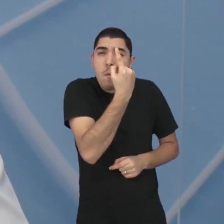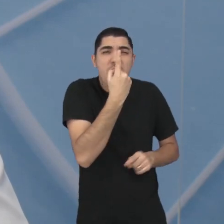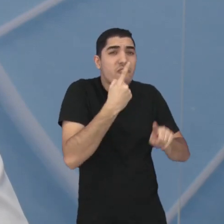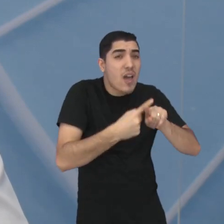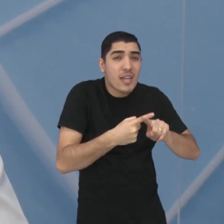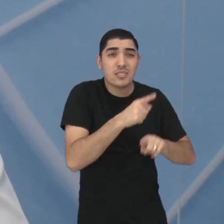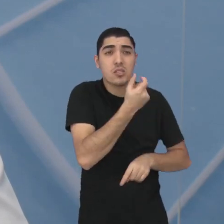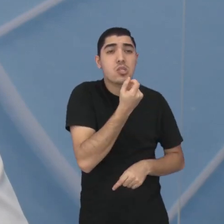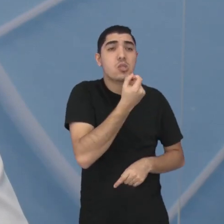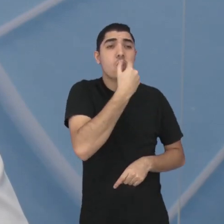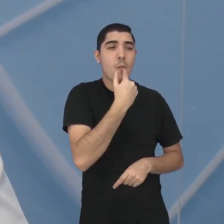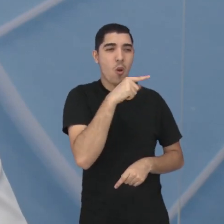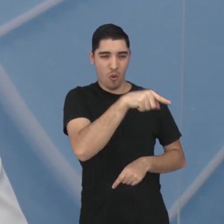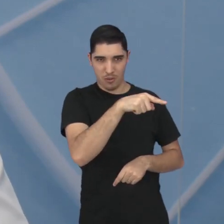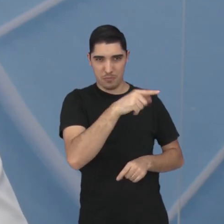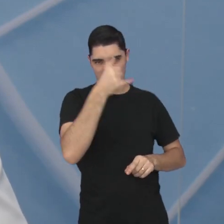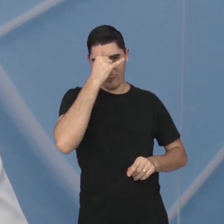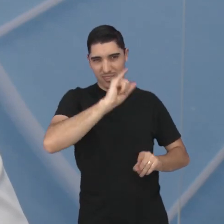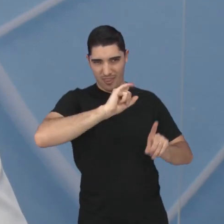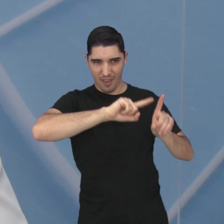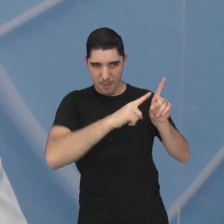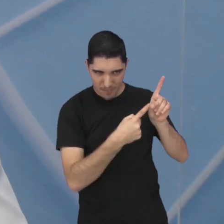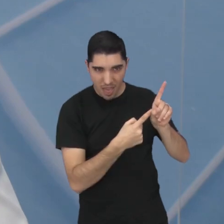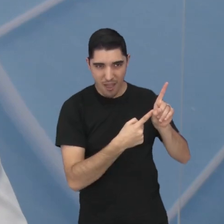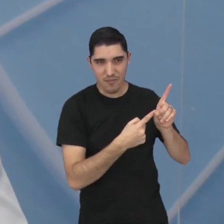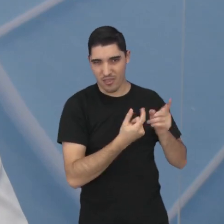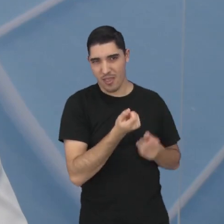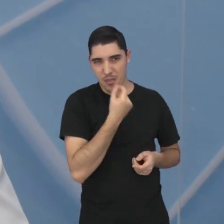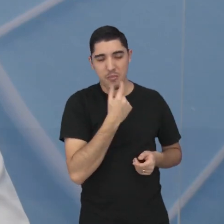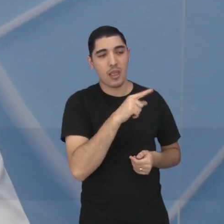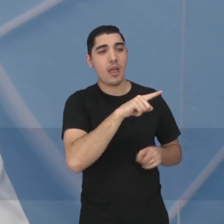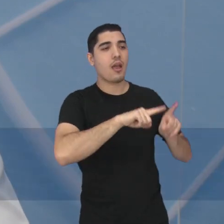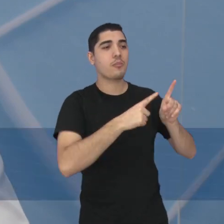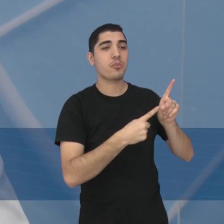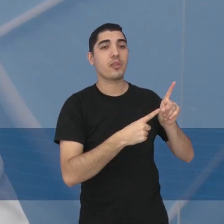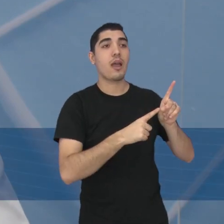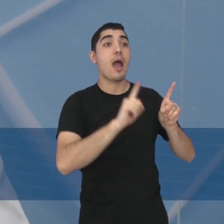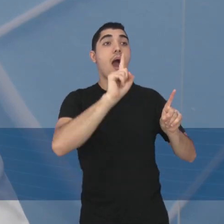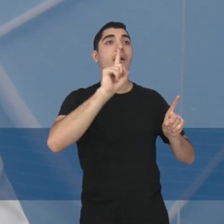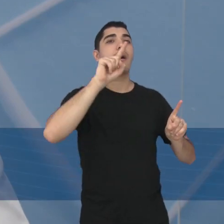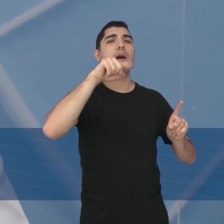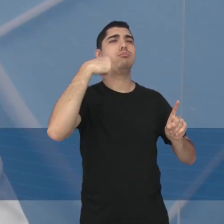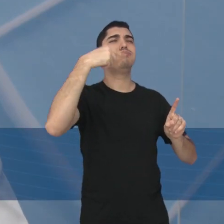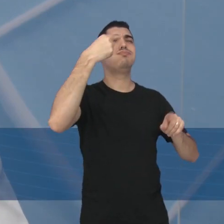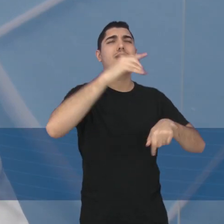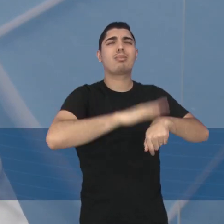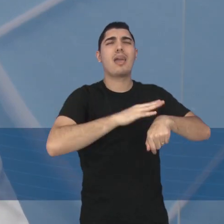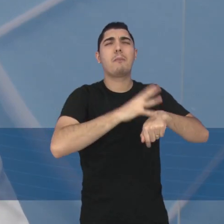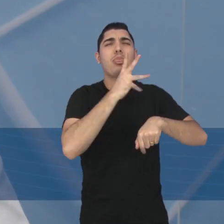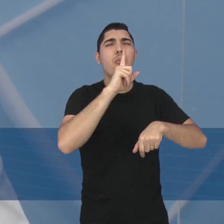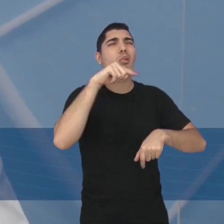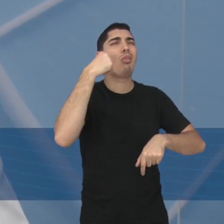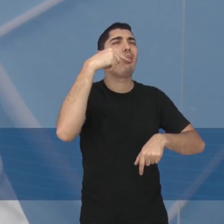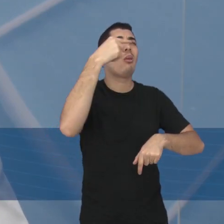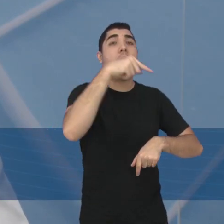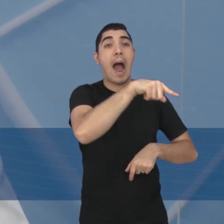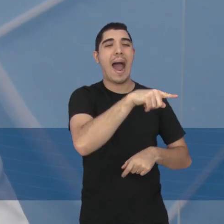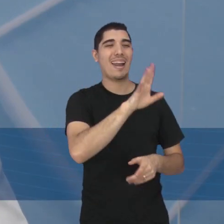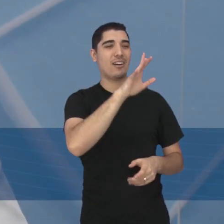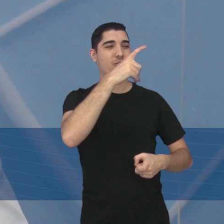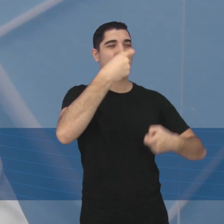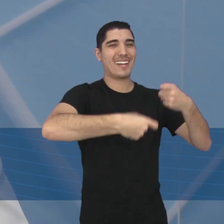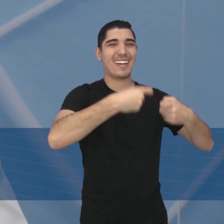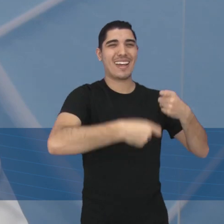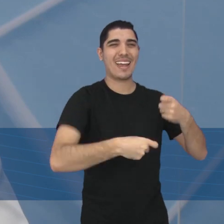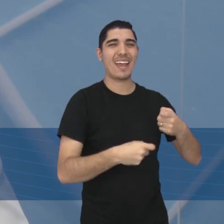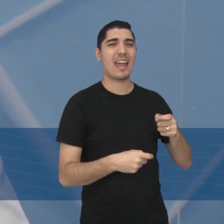tomou um comprimido apenas do anticoncepcional de uso contínuo e ela engravidou. Foi a primeira relação que ela teve na vida. E ela falou, nossa,